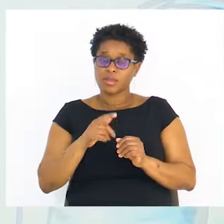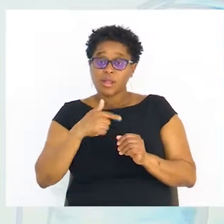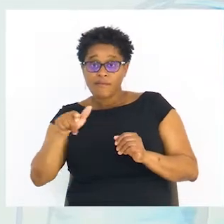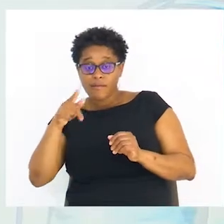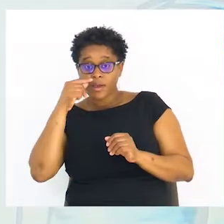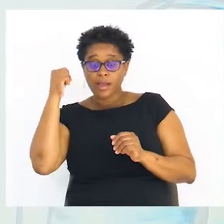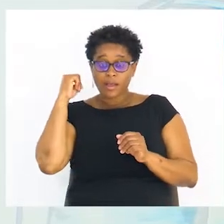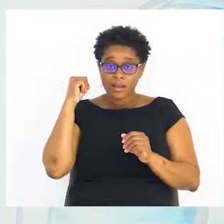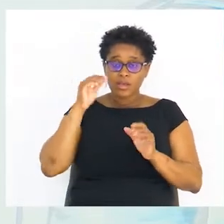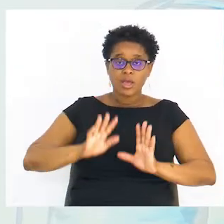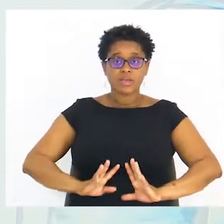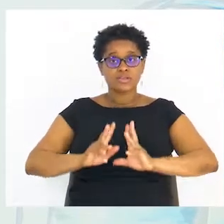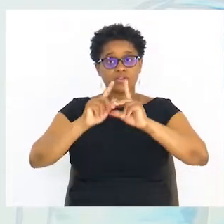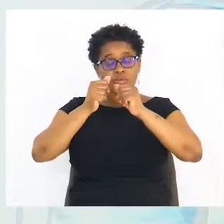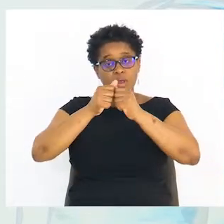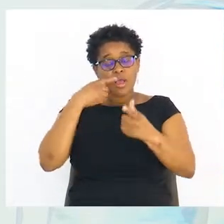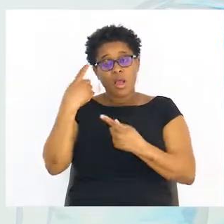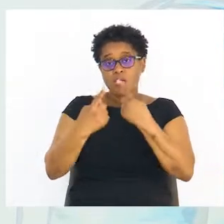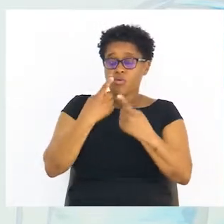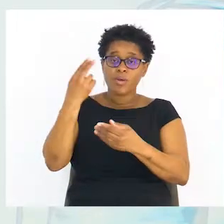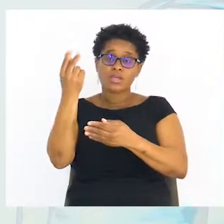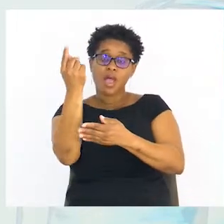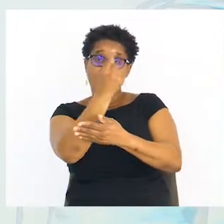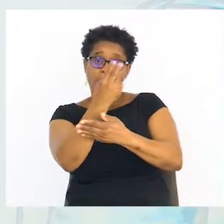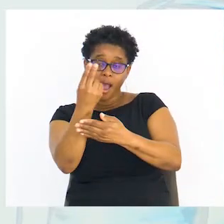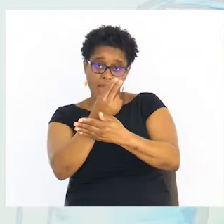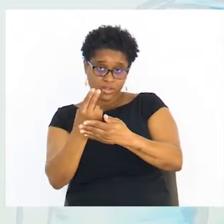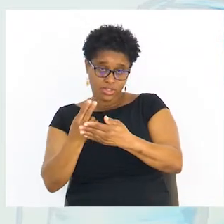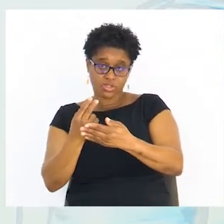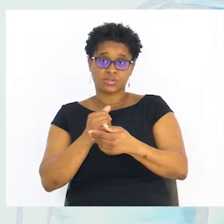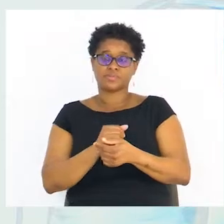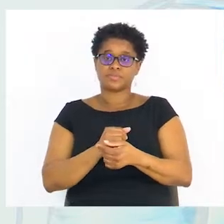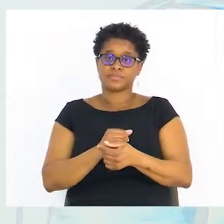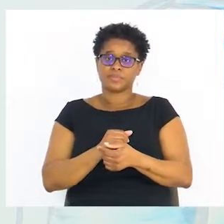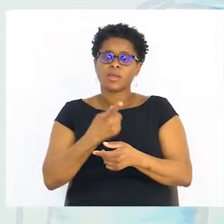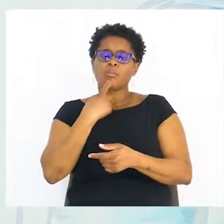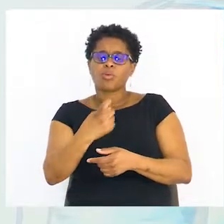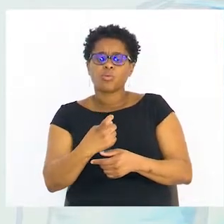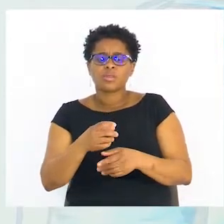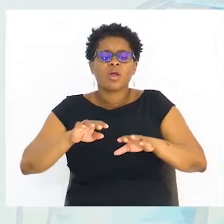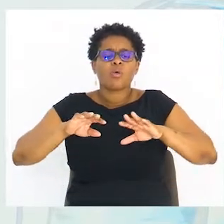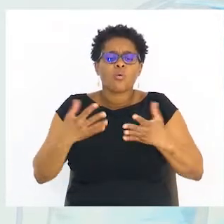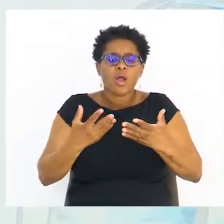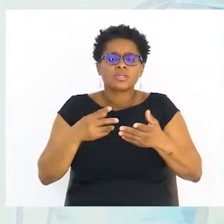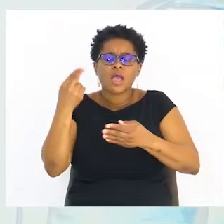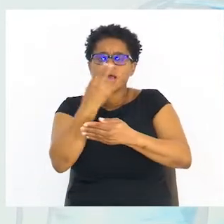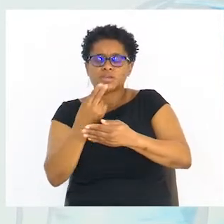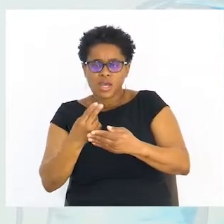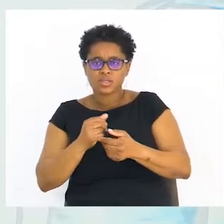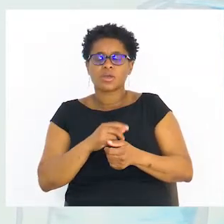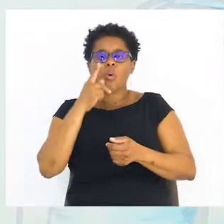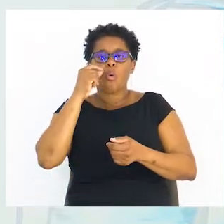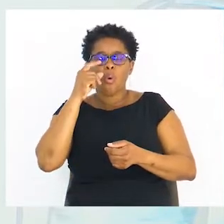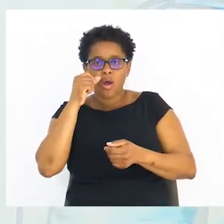levavam-lhes a desenvolver algumas artes. Então pergunta-se, quais foram as